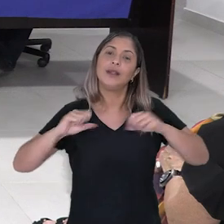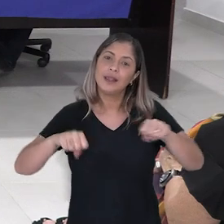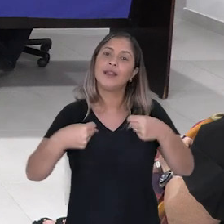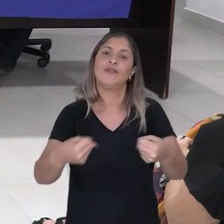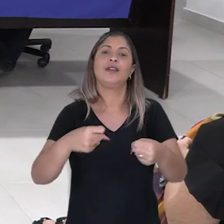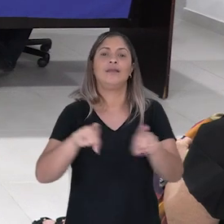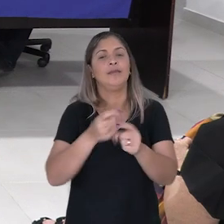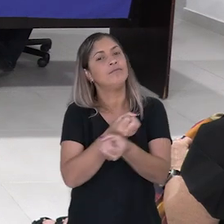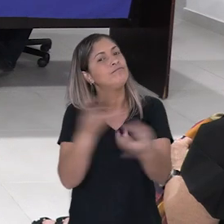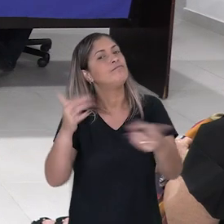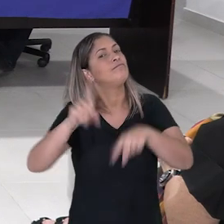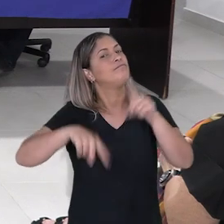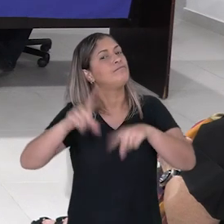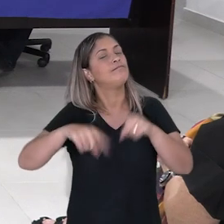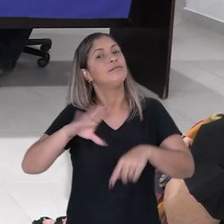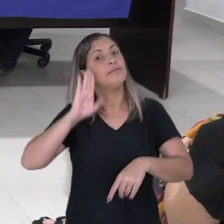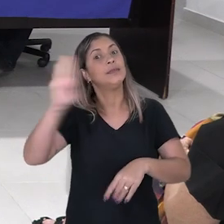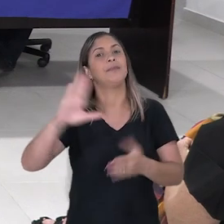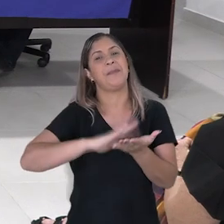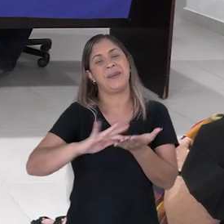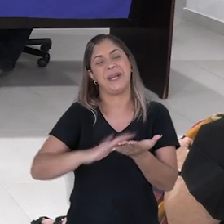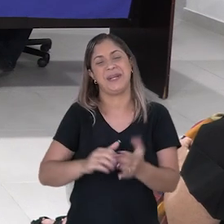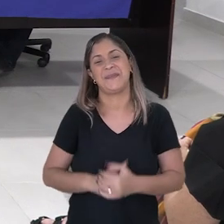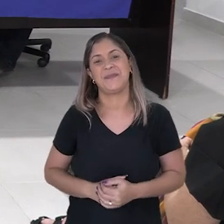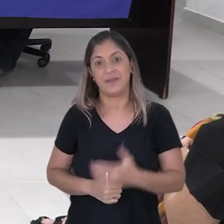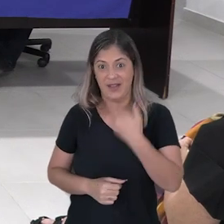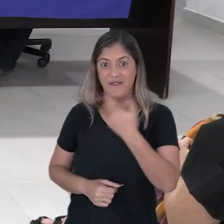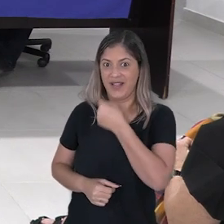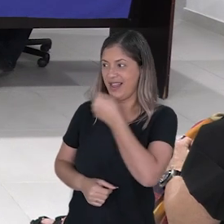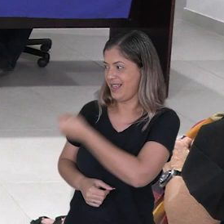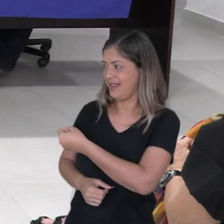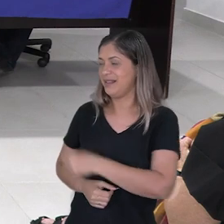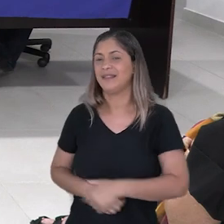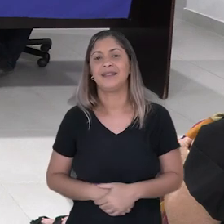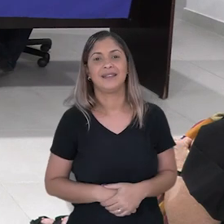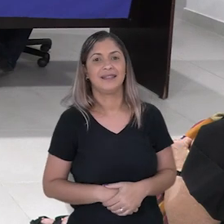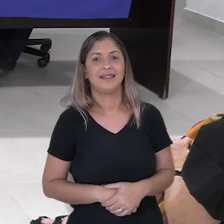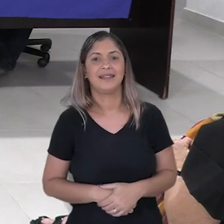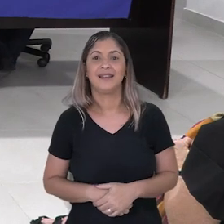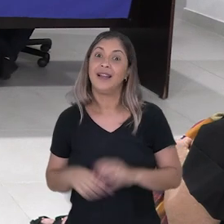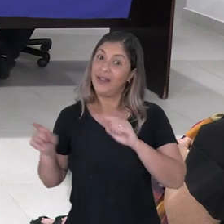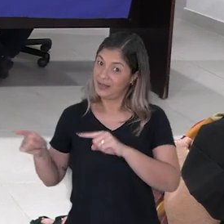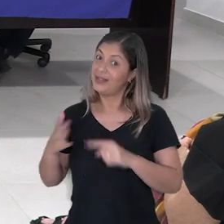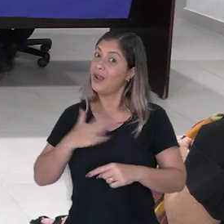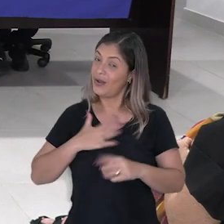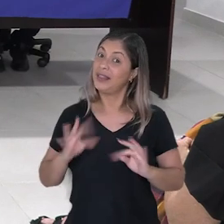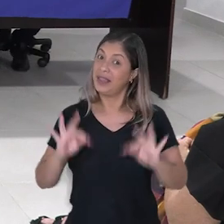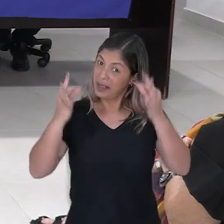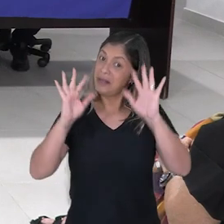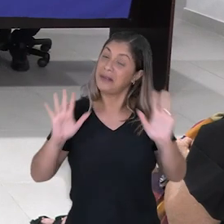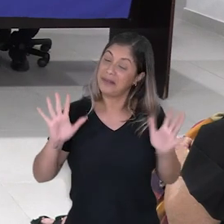é distribuição de material em Braille. Quer falar um pouquinho? Claro. E você é toda tecnológica, mas defende também o Braille.